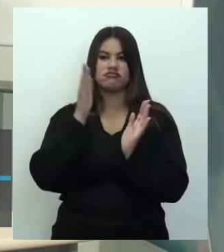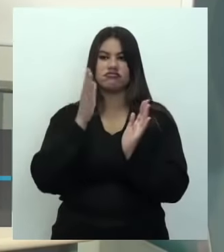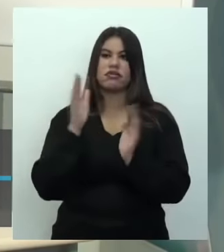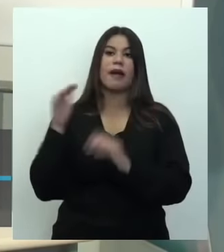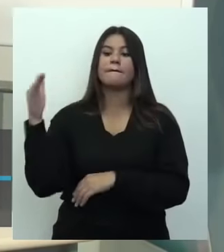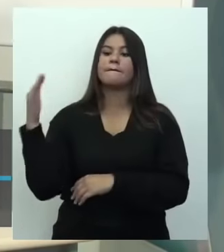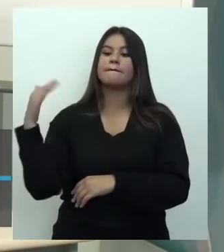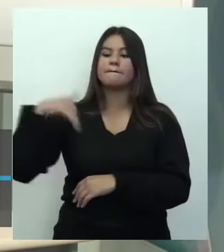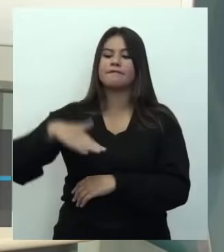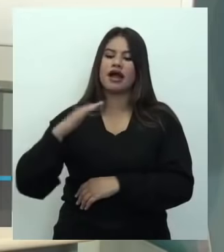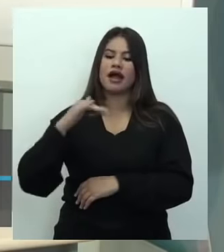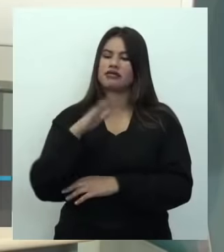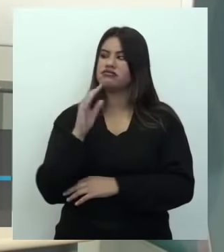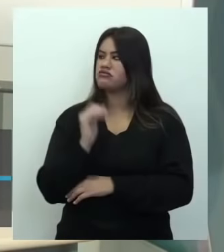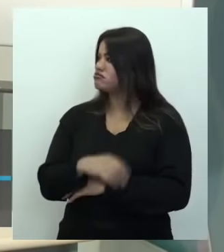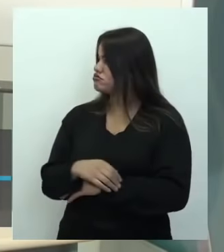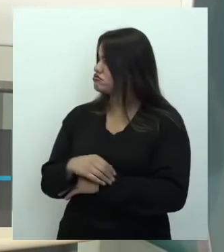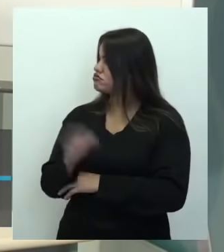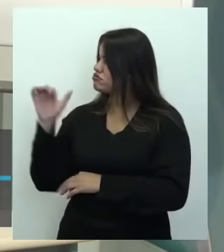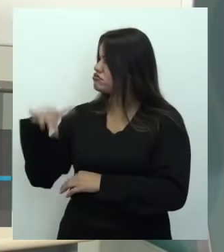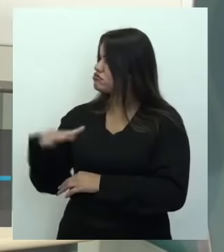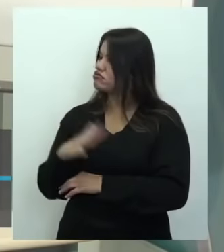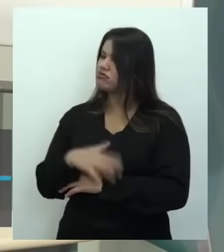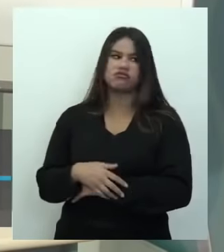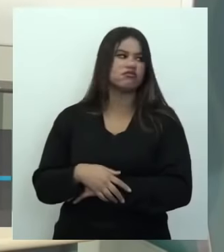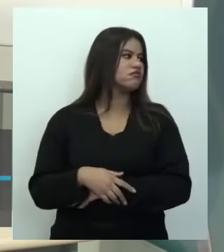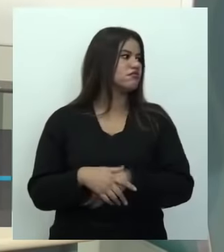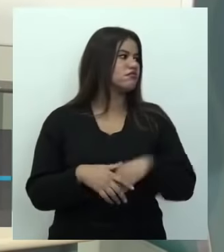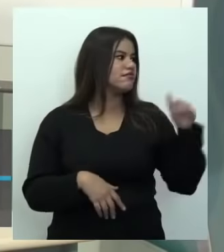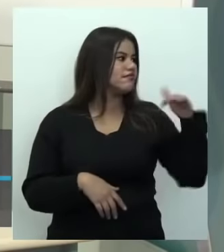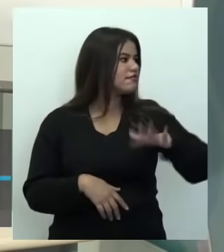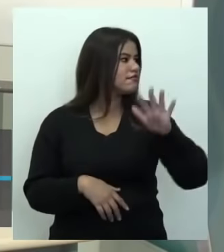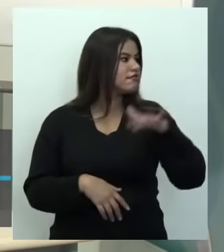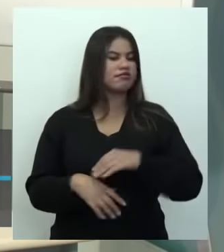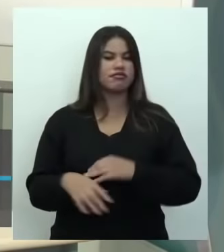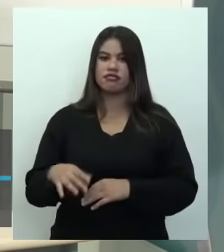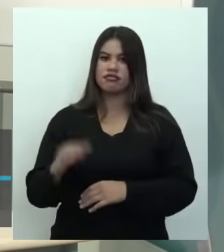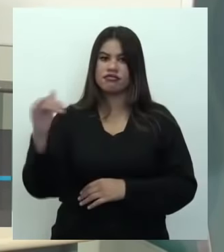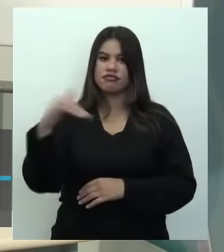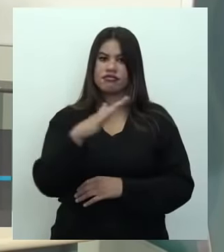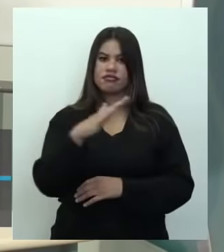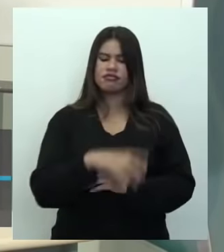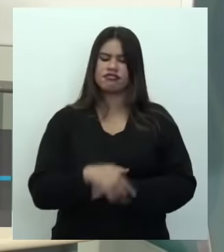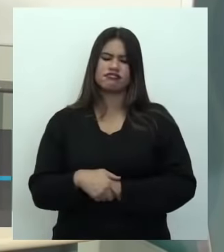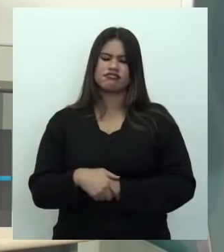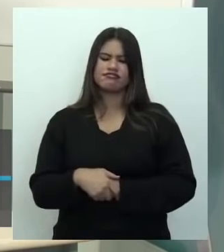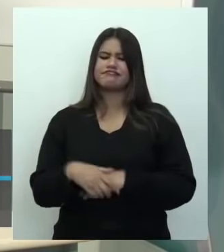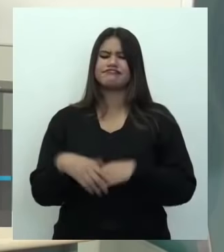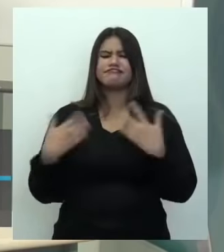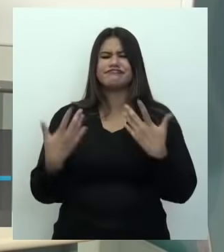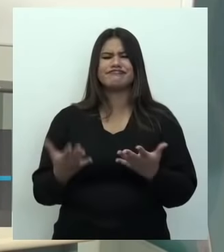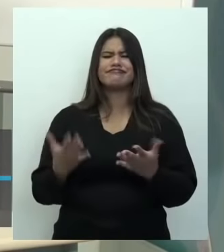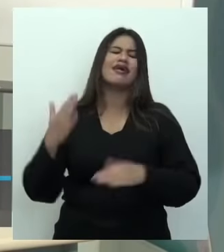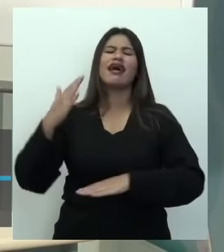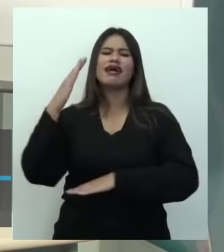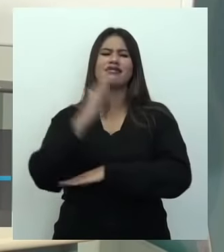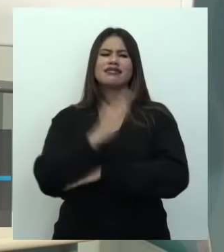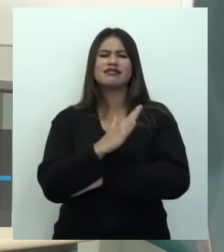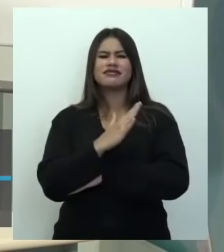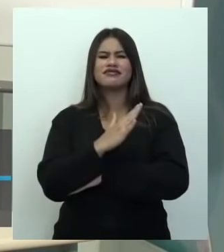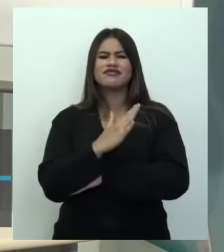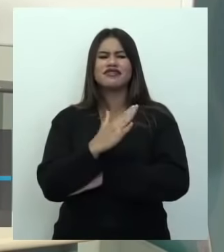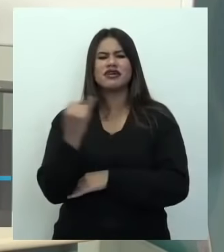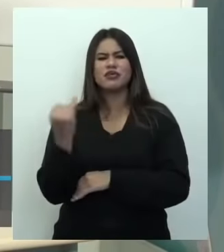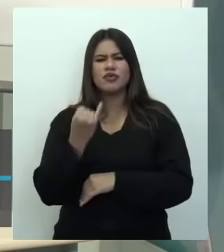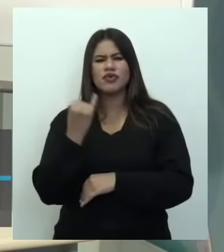mar. Qual é a importância de conhecer a cartografia nesse momento? Será que era importante nas grandes navegações, no momento